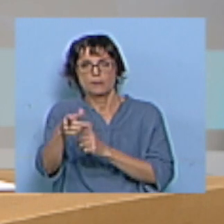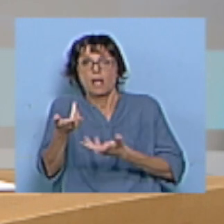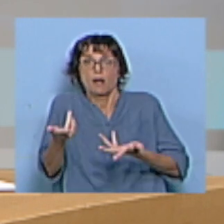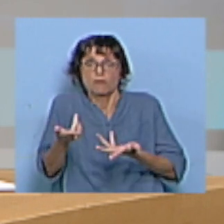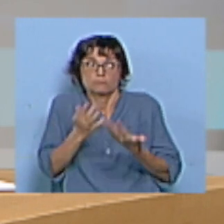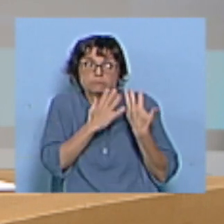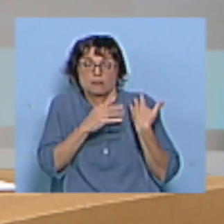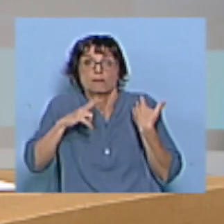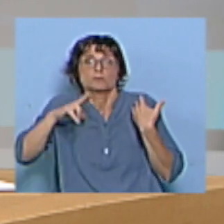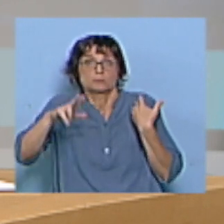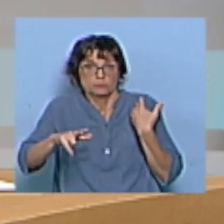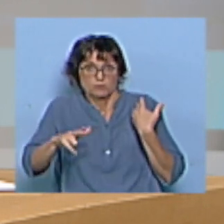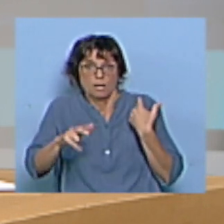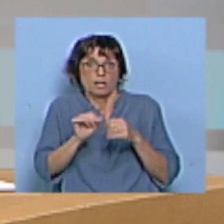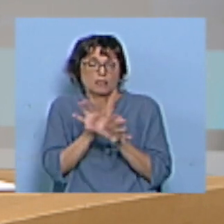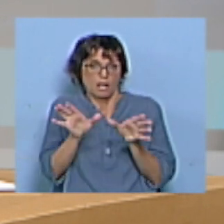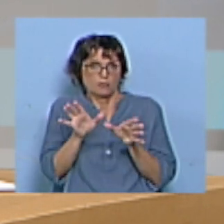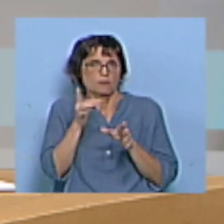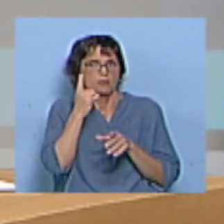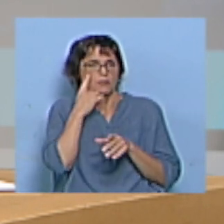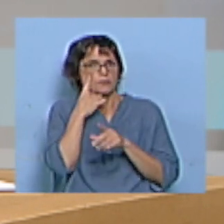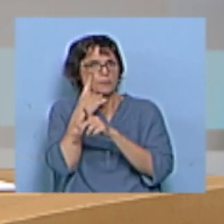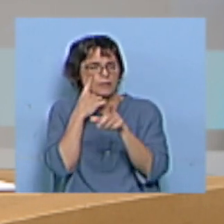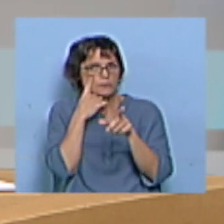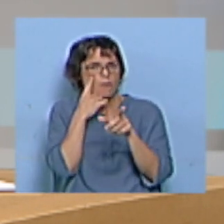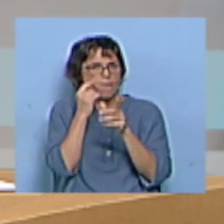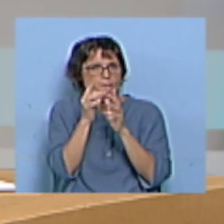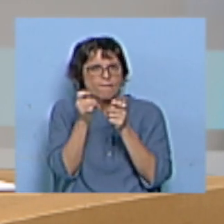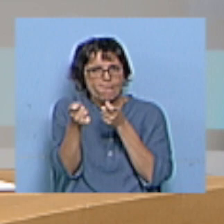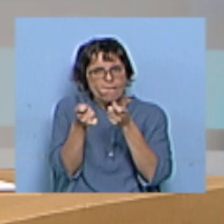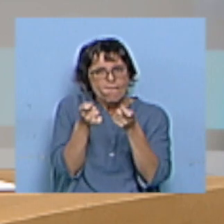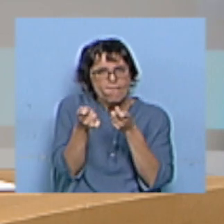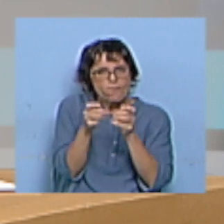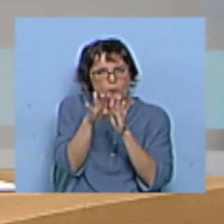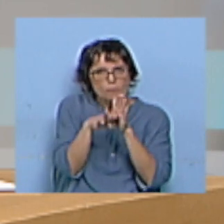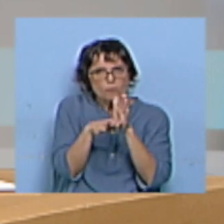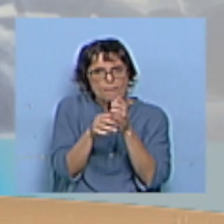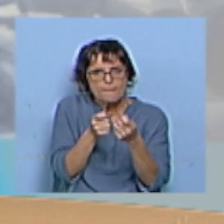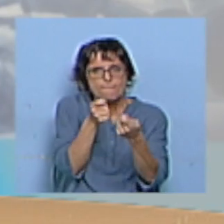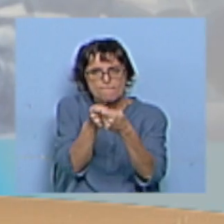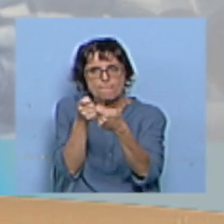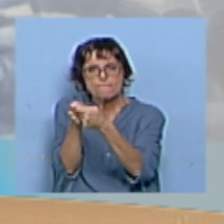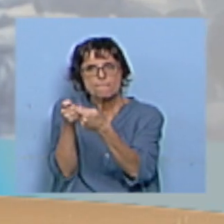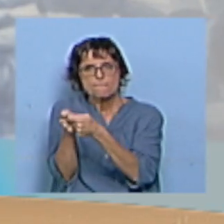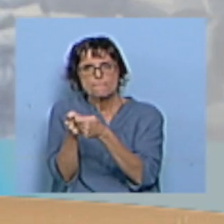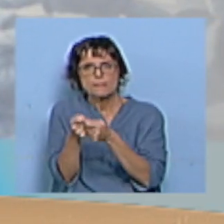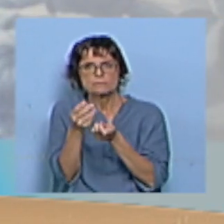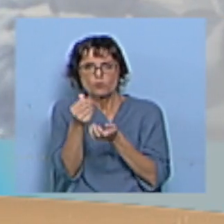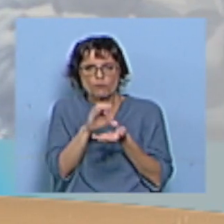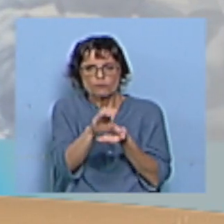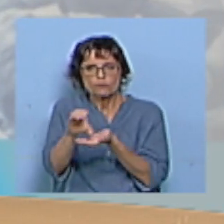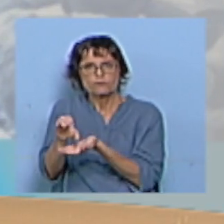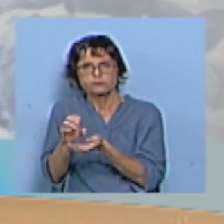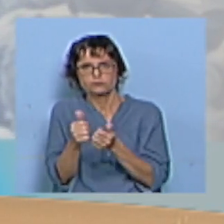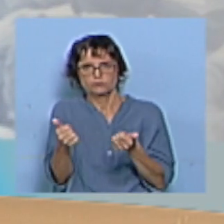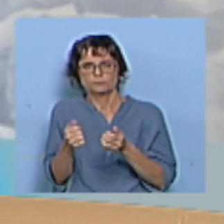Portugal ser esperto, não é? E criar os programas que vão ao encontro dos fundos que estão disponíveis.